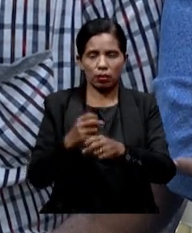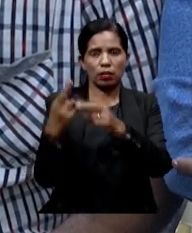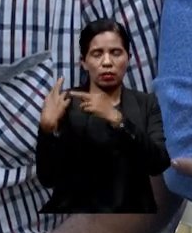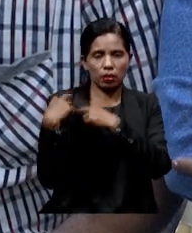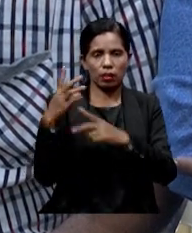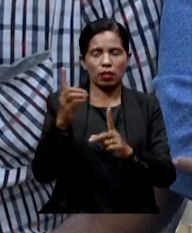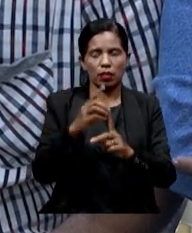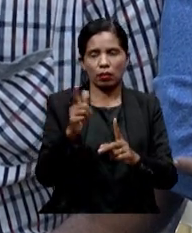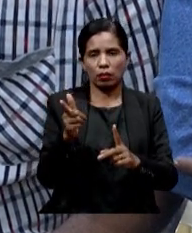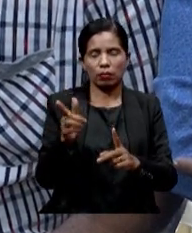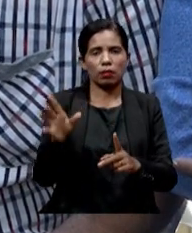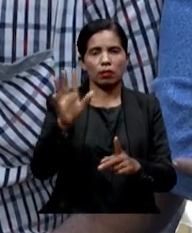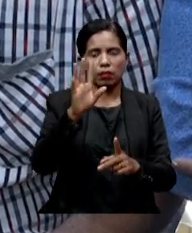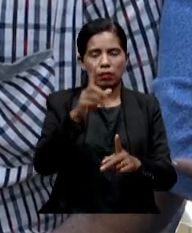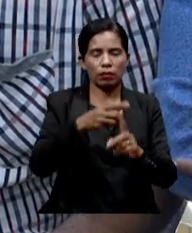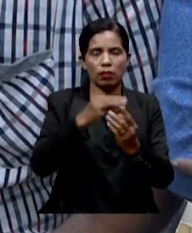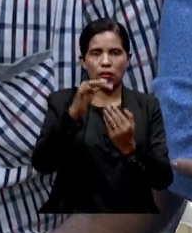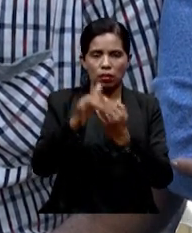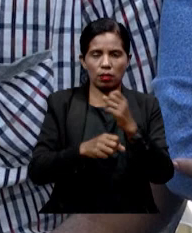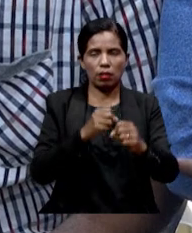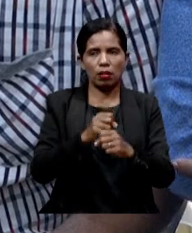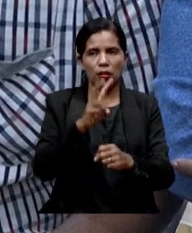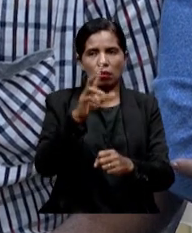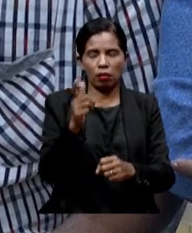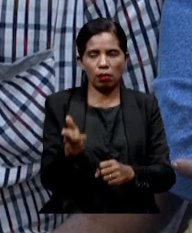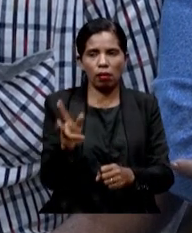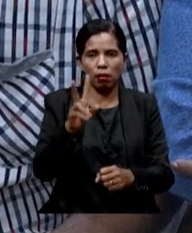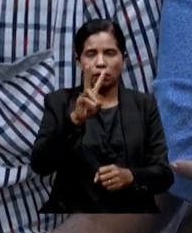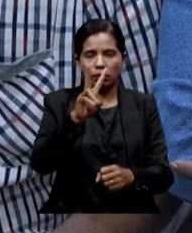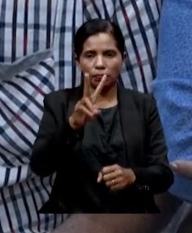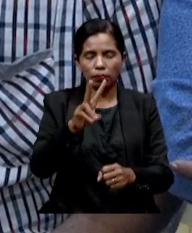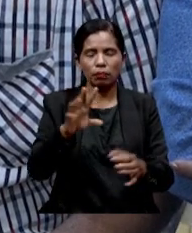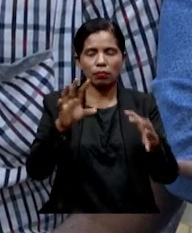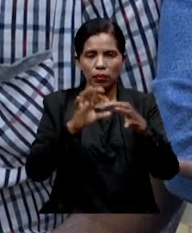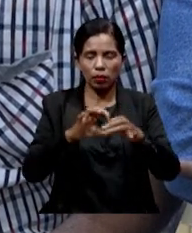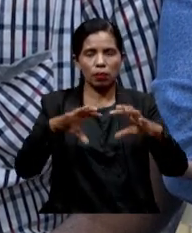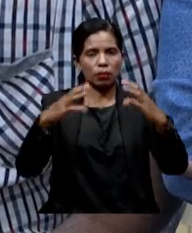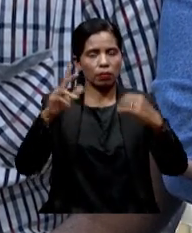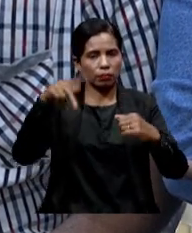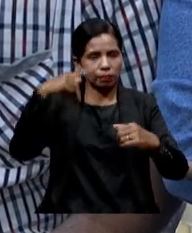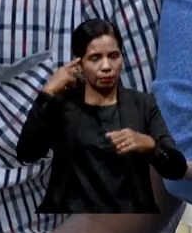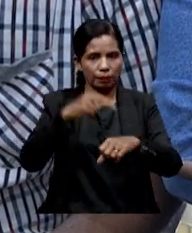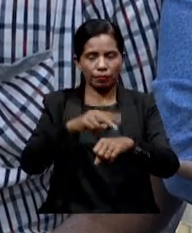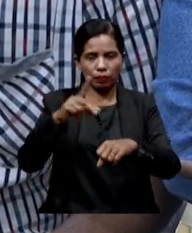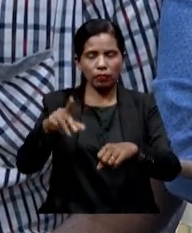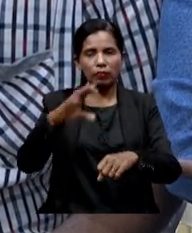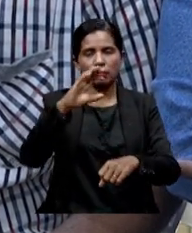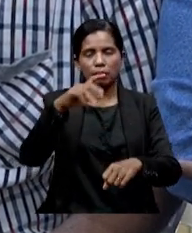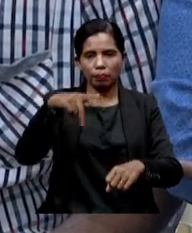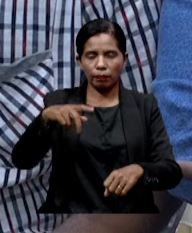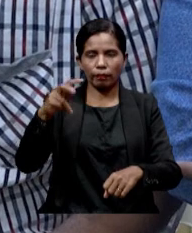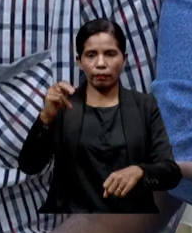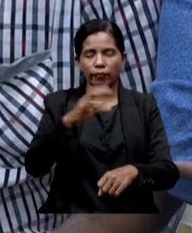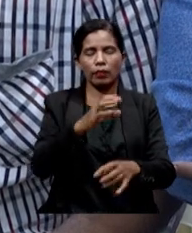nure sin siwi, bulan mayu, dina di hurua, rua nure sin rua, member komisan politik nasional, KCPN.